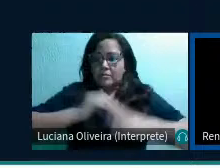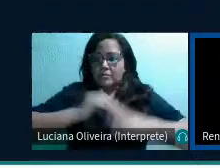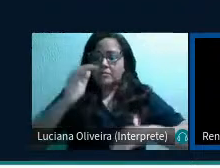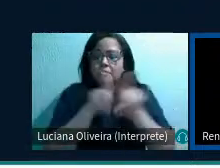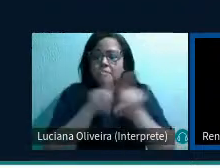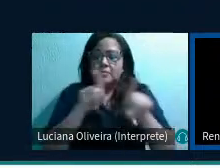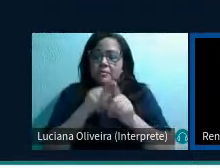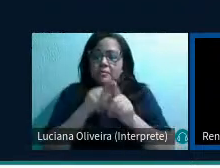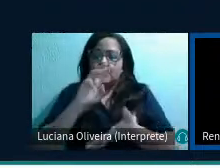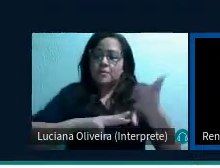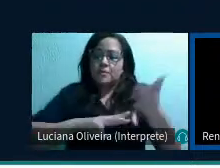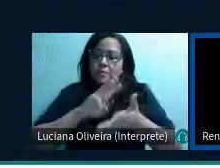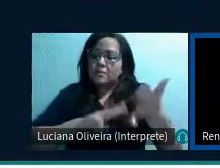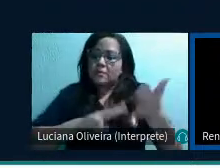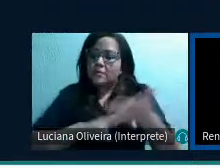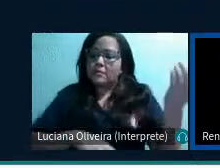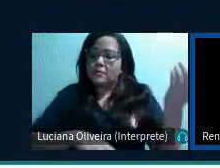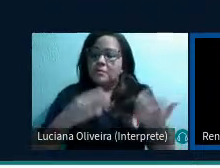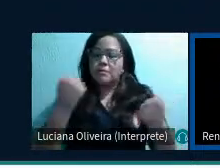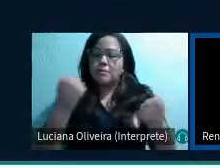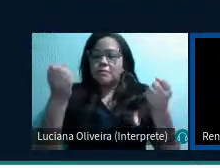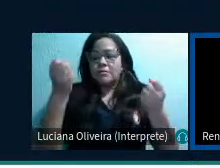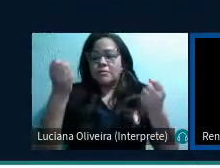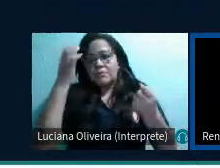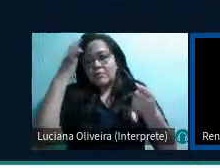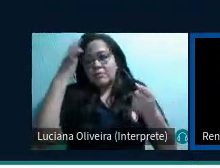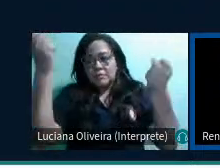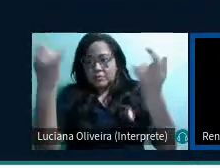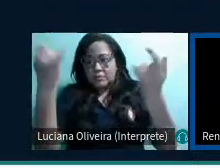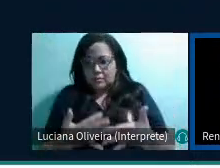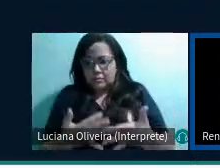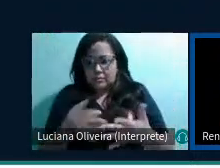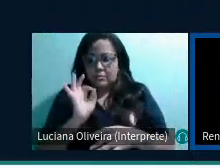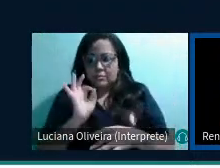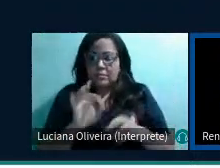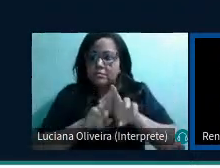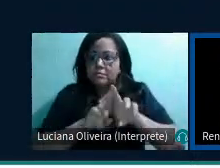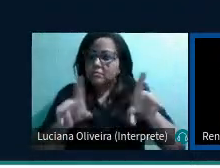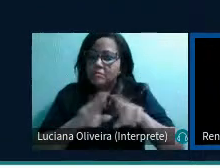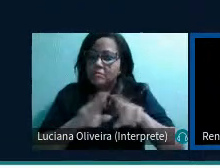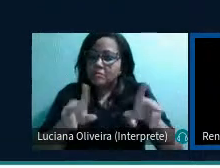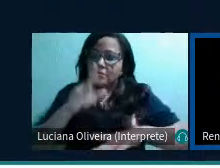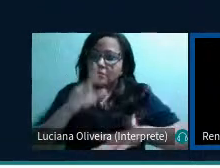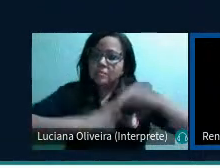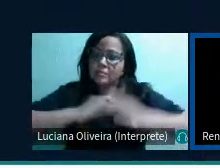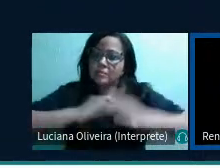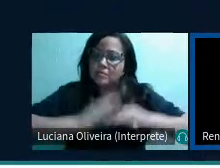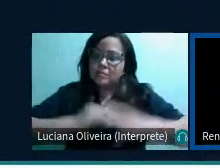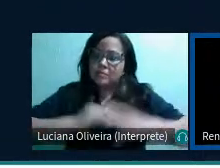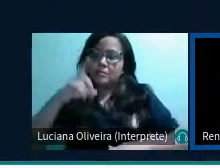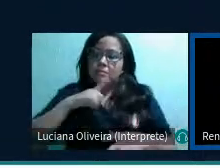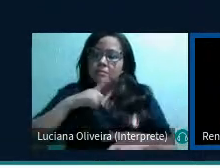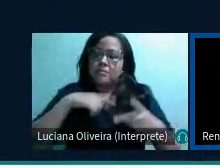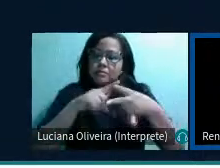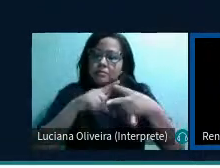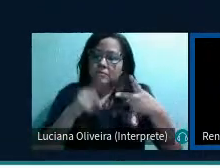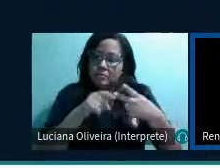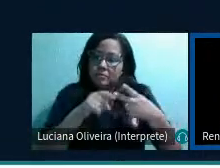diferente essa nossa modalidade prática, porque agora ela vai ter 2 etapas, a simulação e a